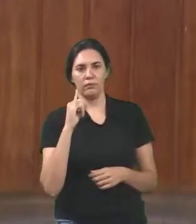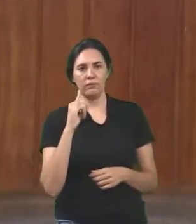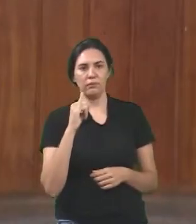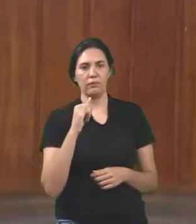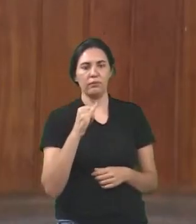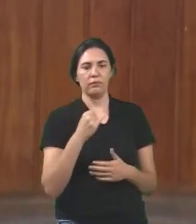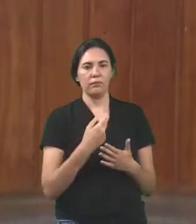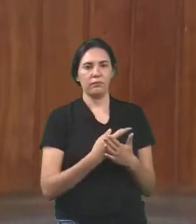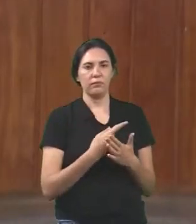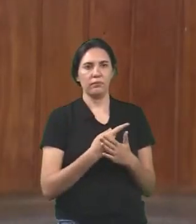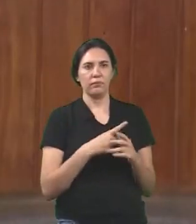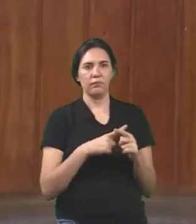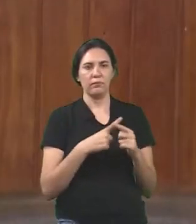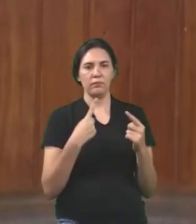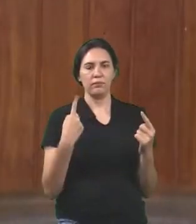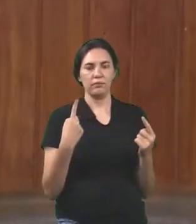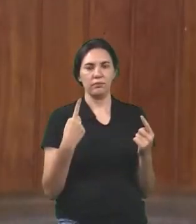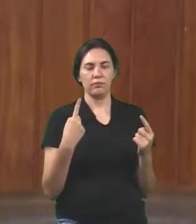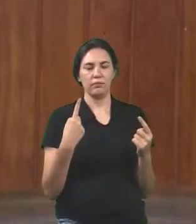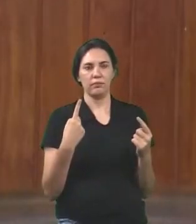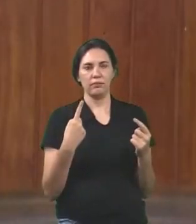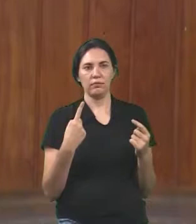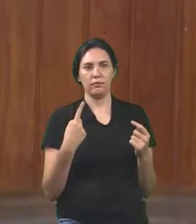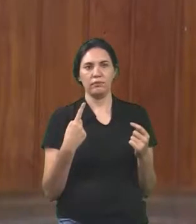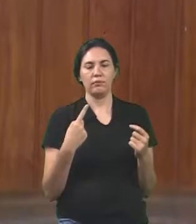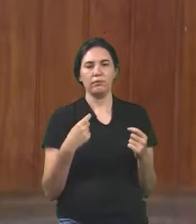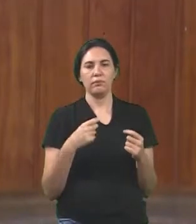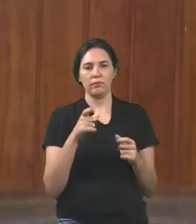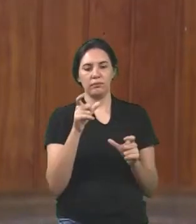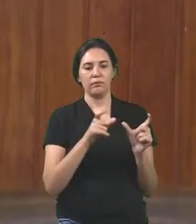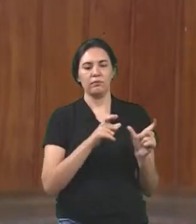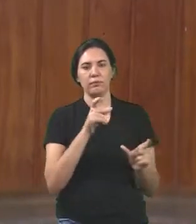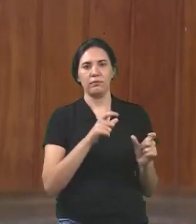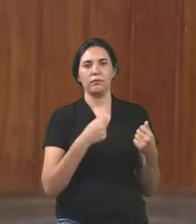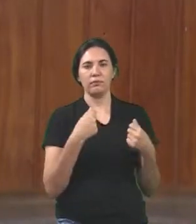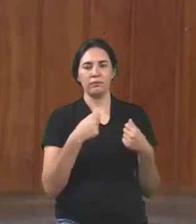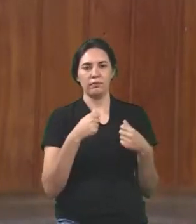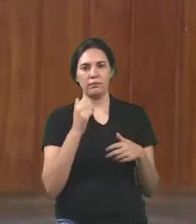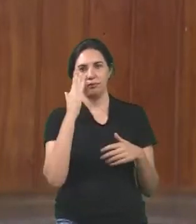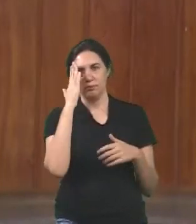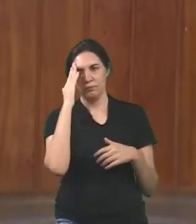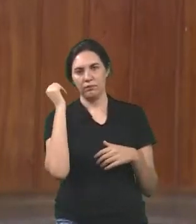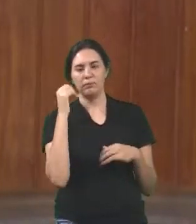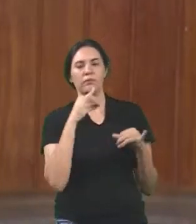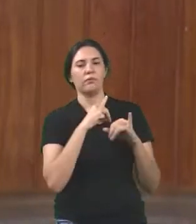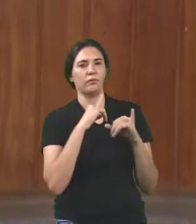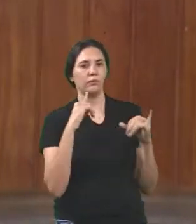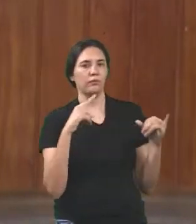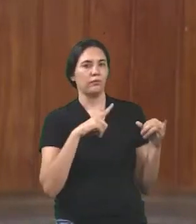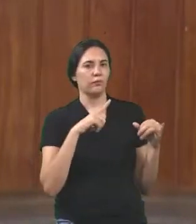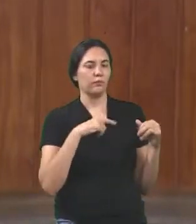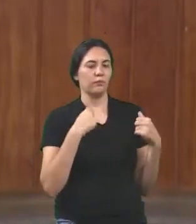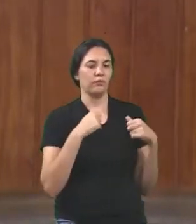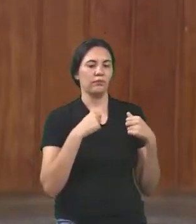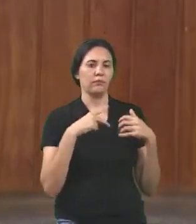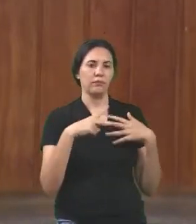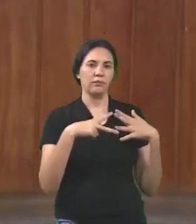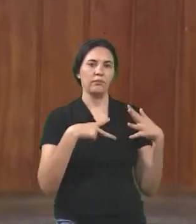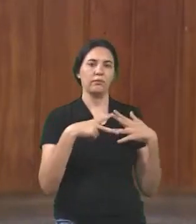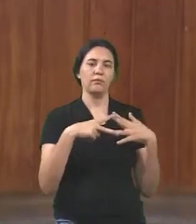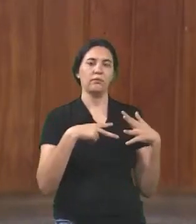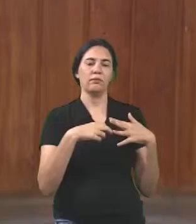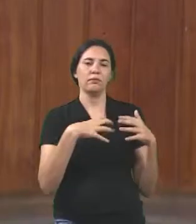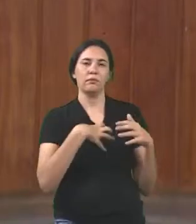Luiz Queiroz, projeto dispondo sobre a transparência na cobrança do IPTU, imposto sobre a propriedade predial